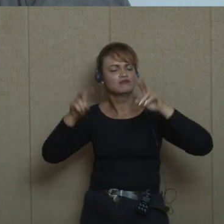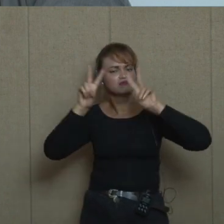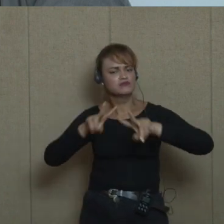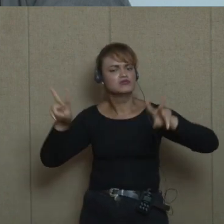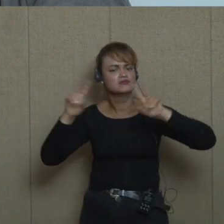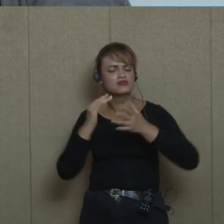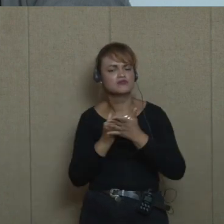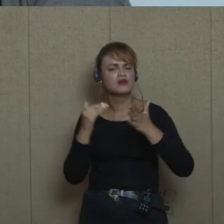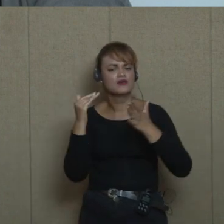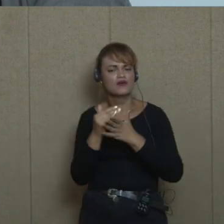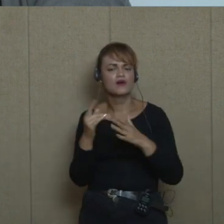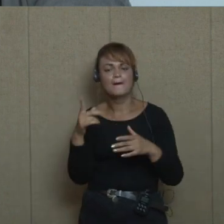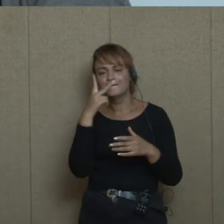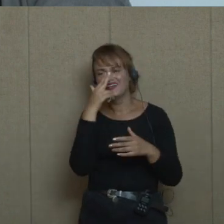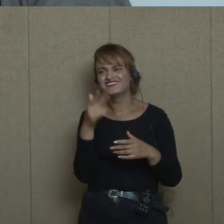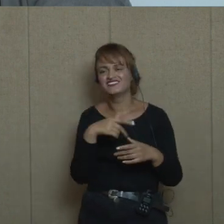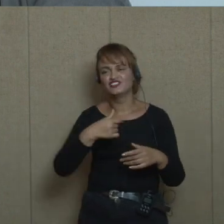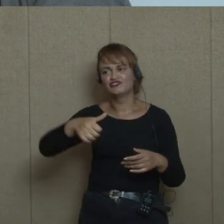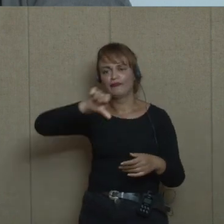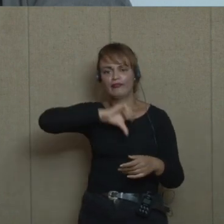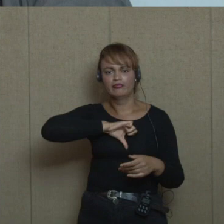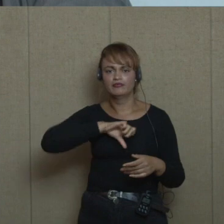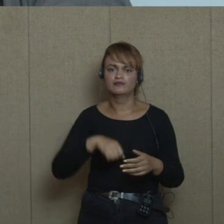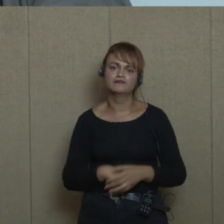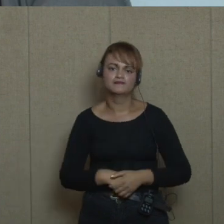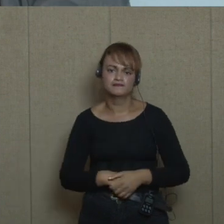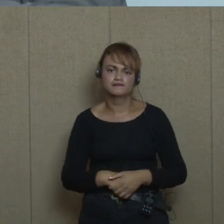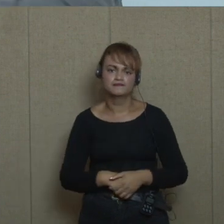acho que nós temos um complexo de inferioridade.